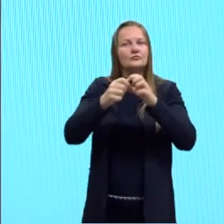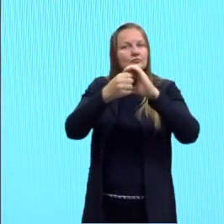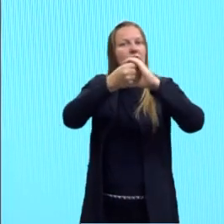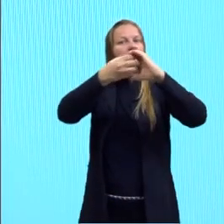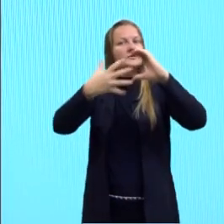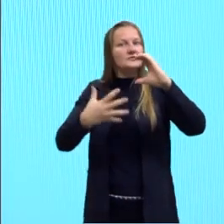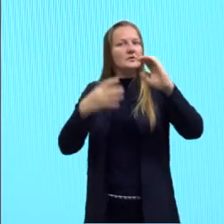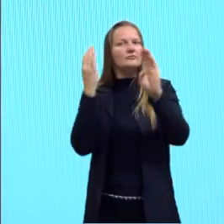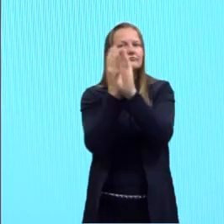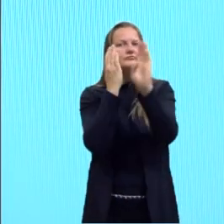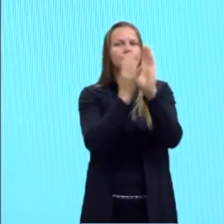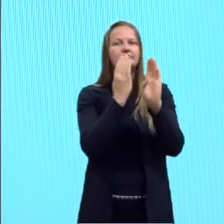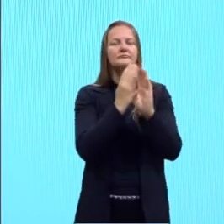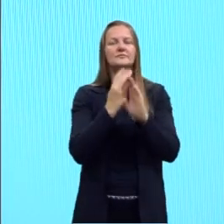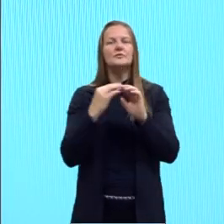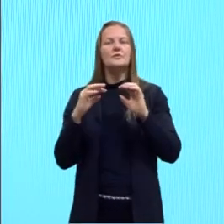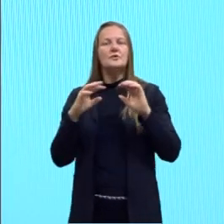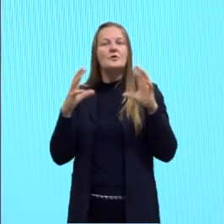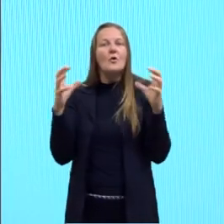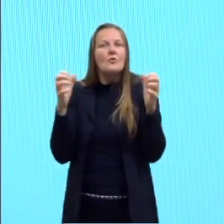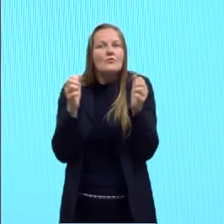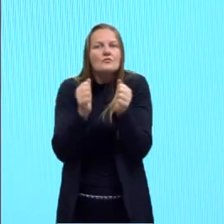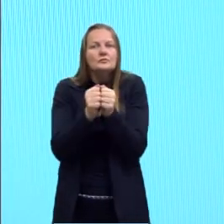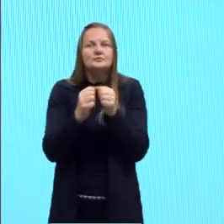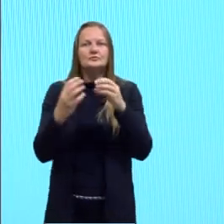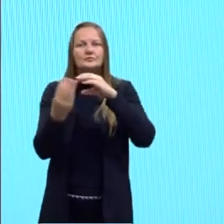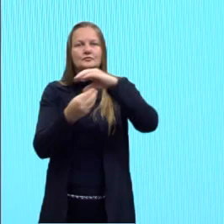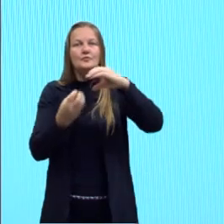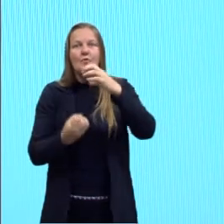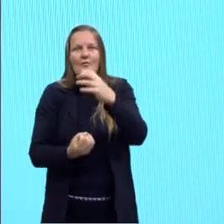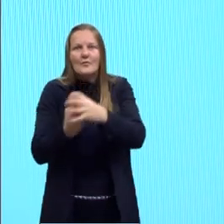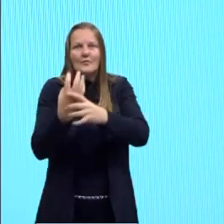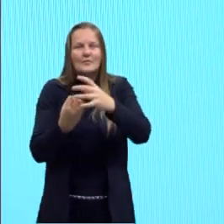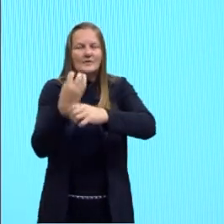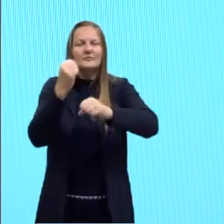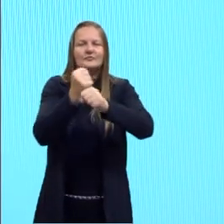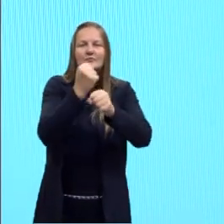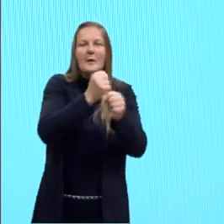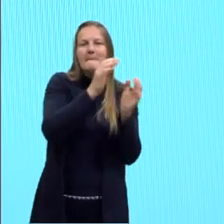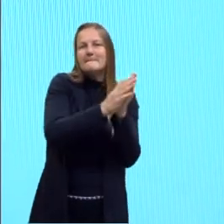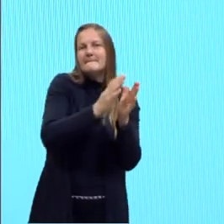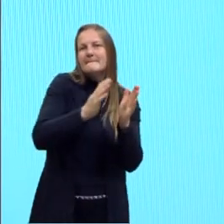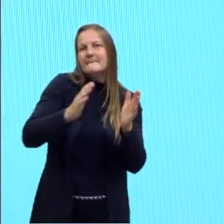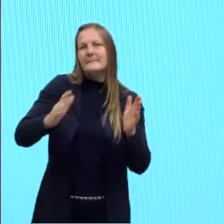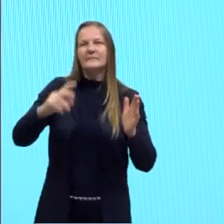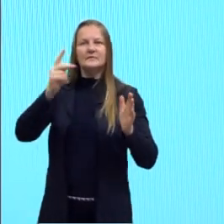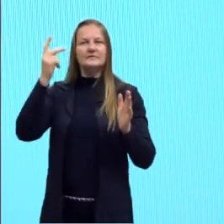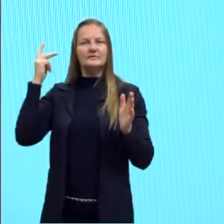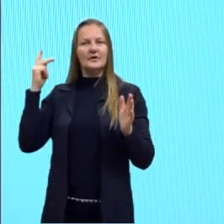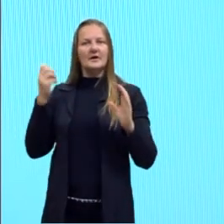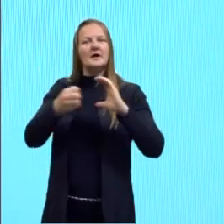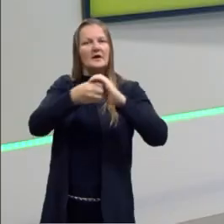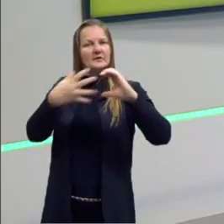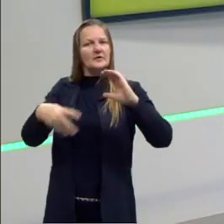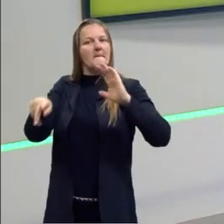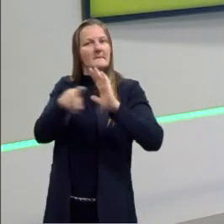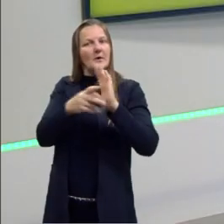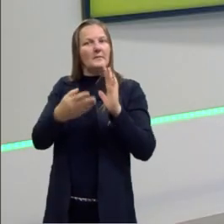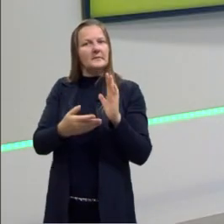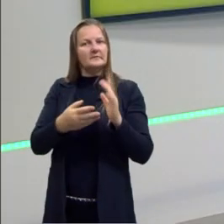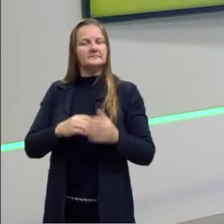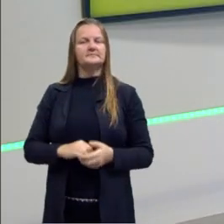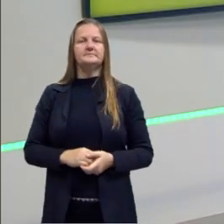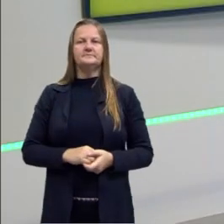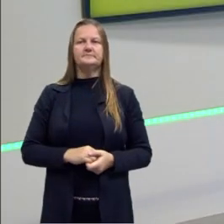dessas descobertas elas vão se reunindo e criando né por diversos períodos uma característica desse período